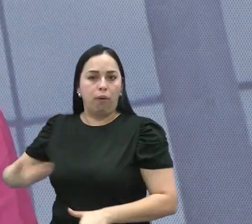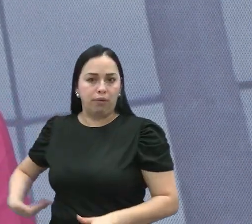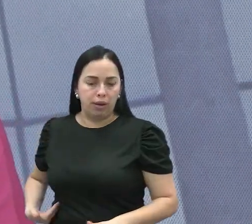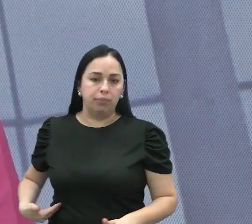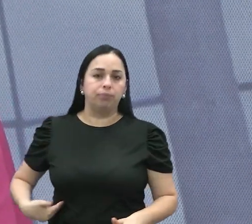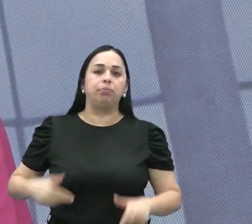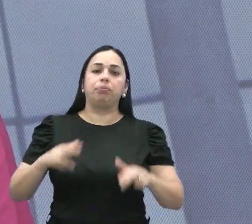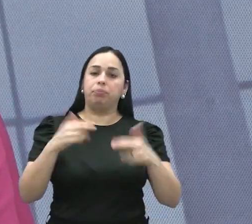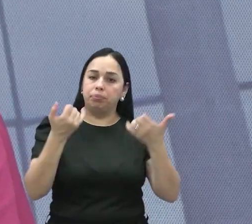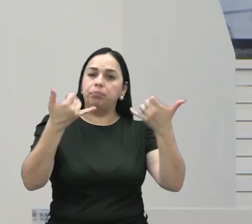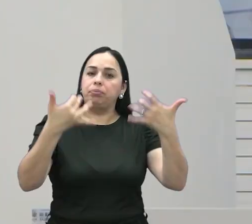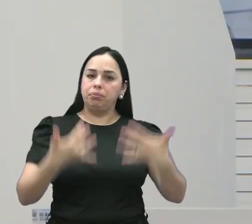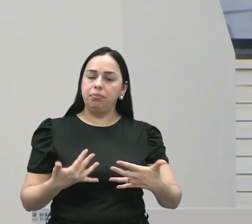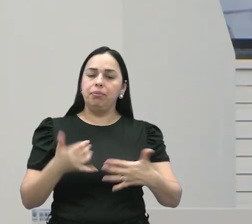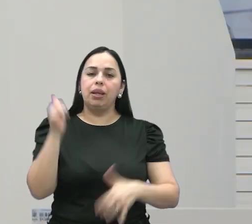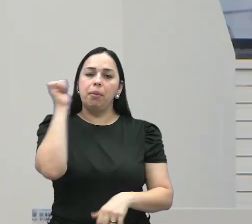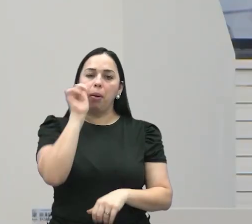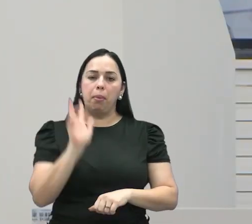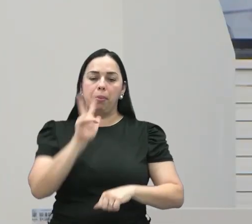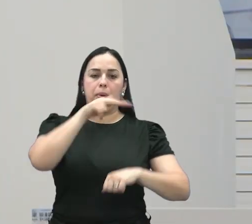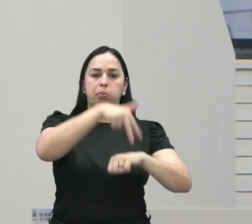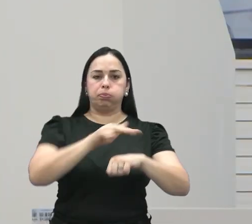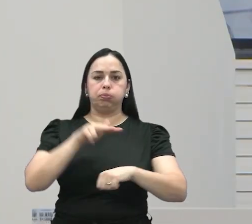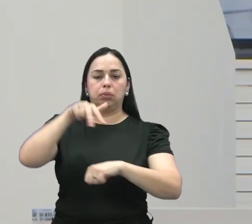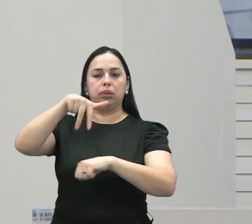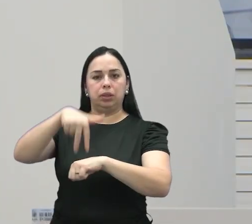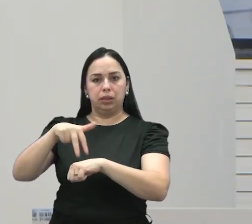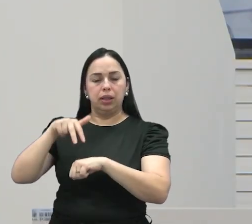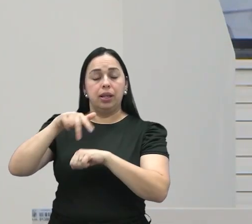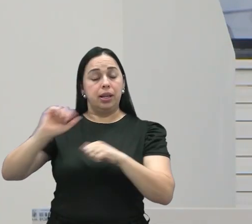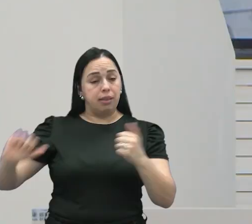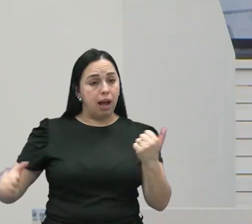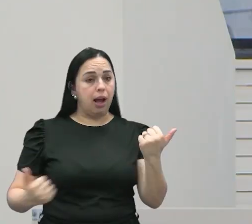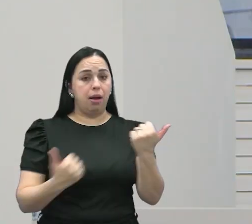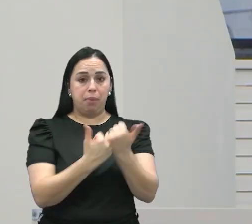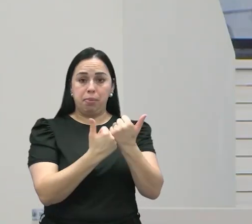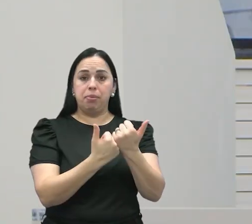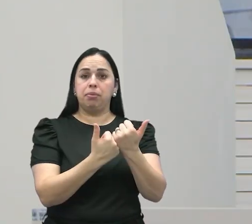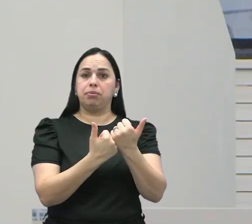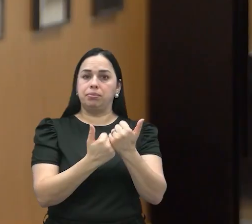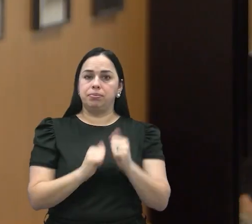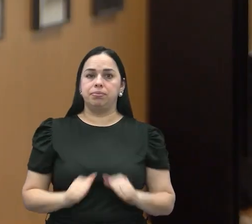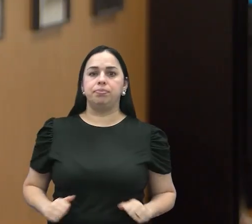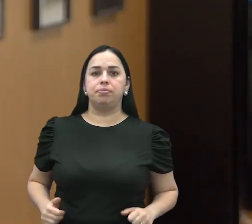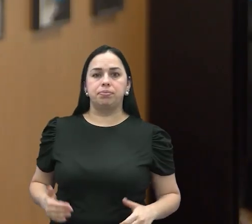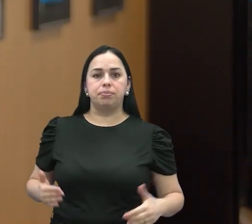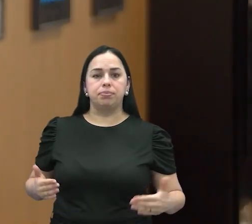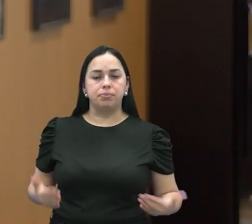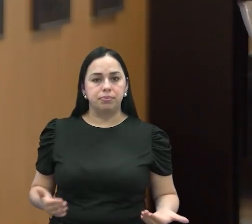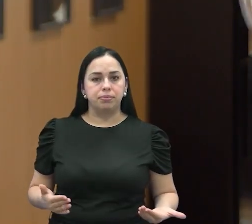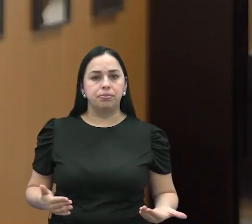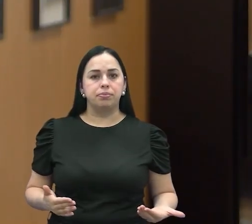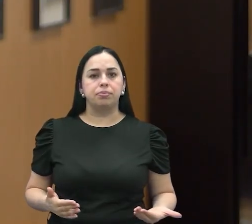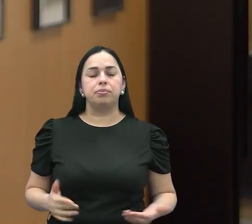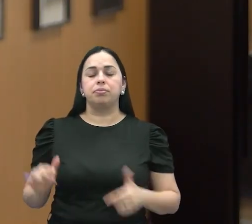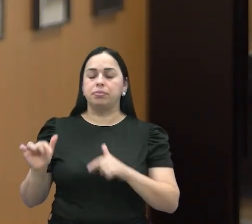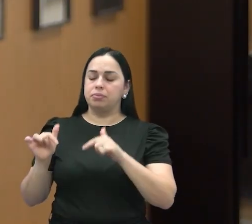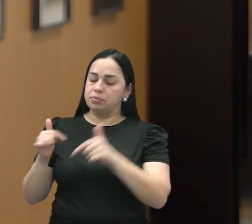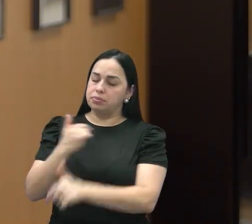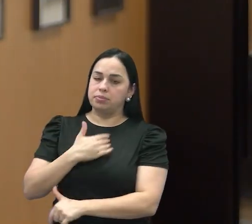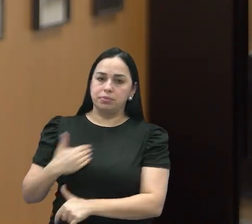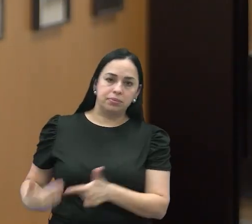importância do empoderamento feminino, por meio de ações que fortaleçam entidades de proteção. Além da ação